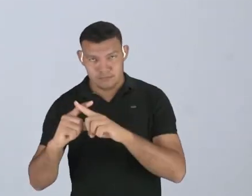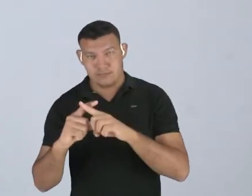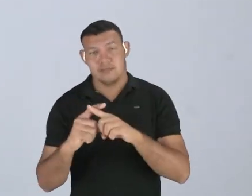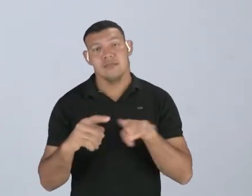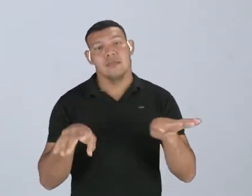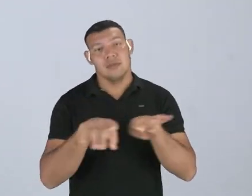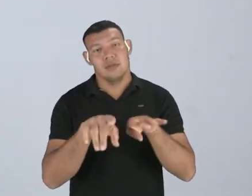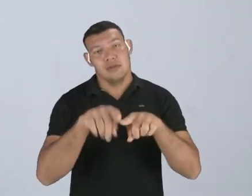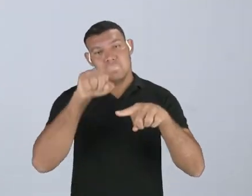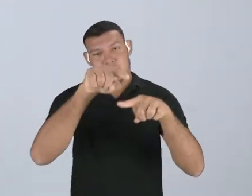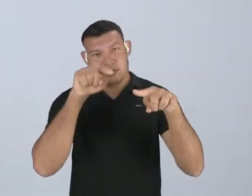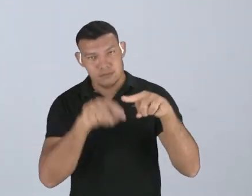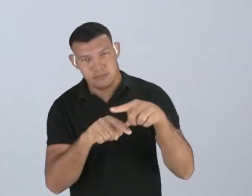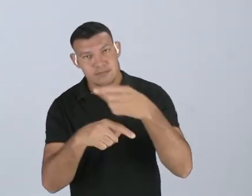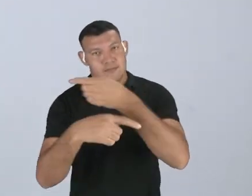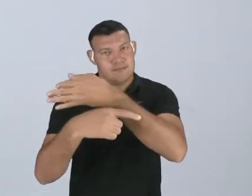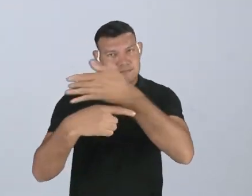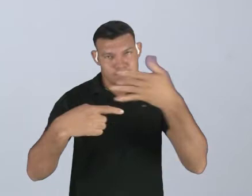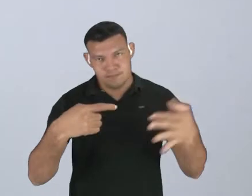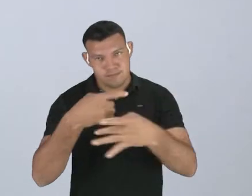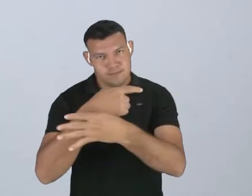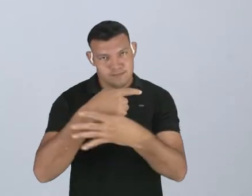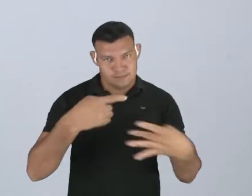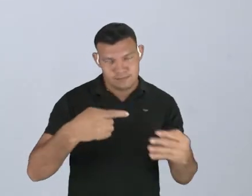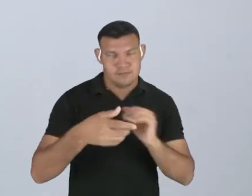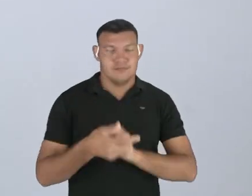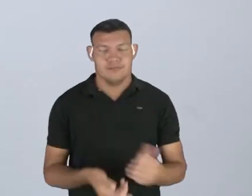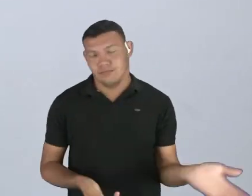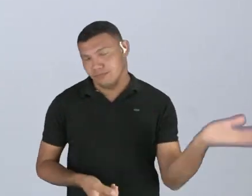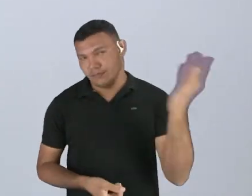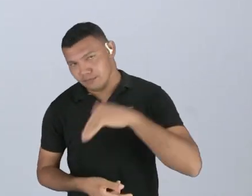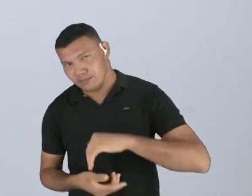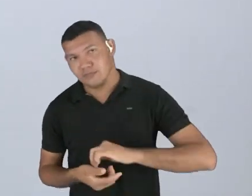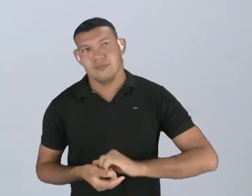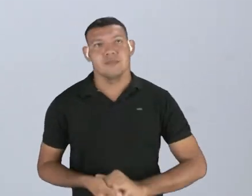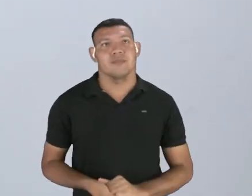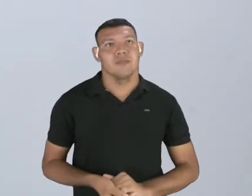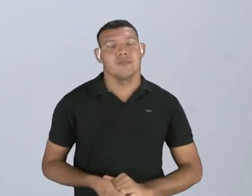multiplicação e divisão com números fracionários. Vamos lá?